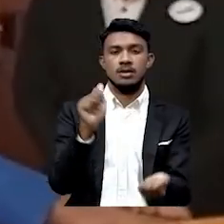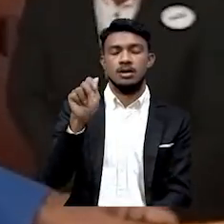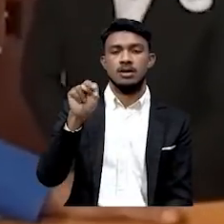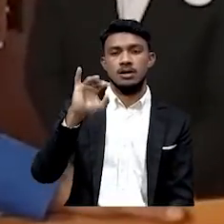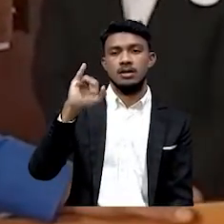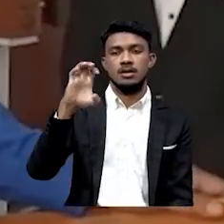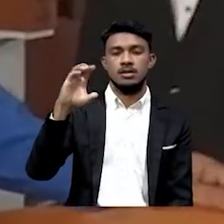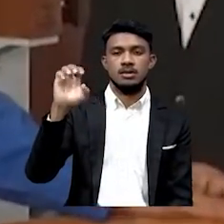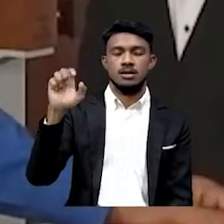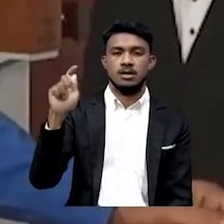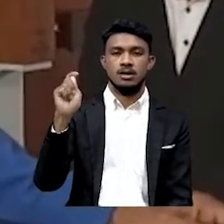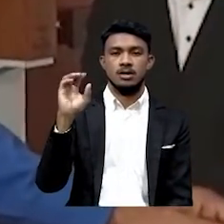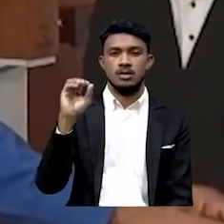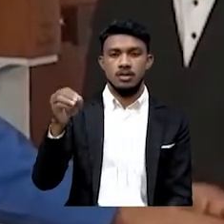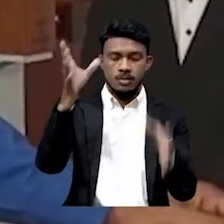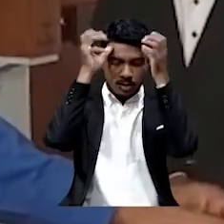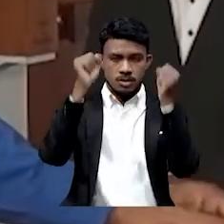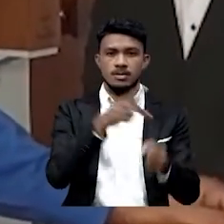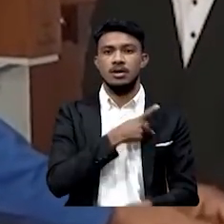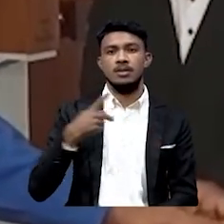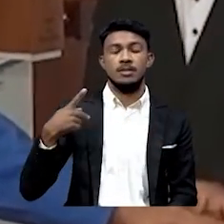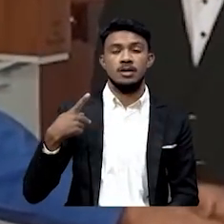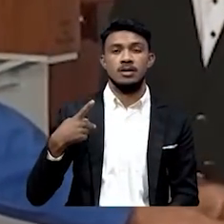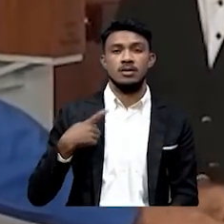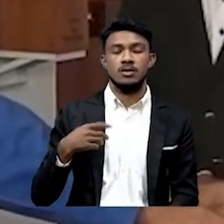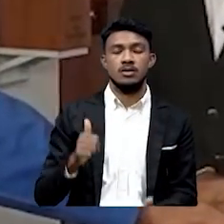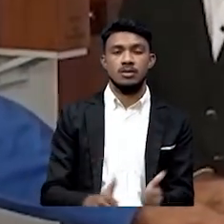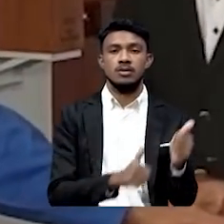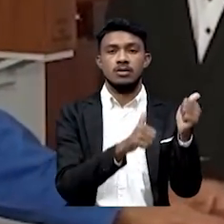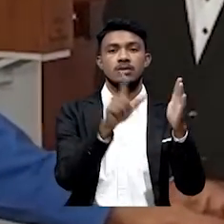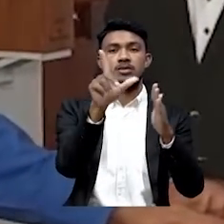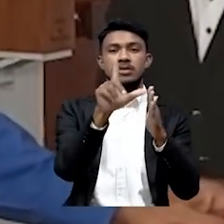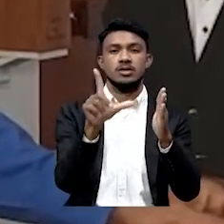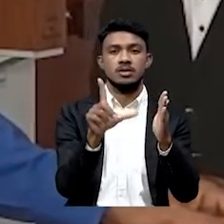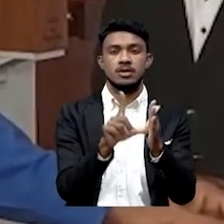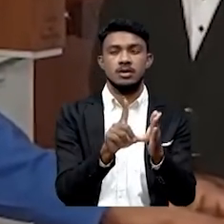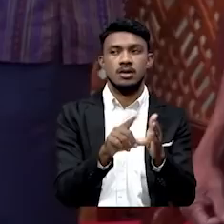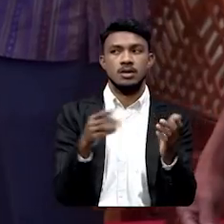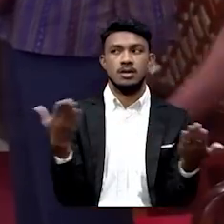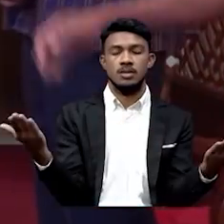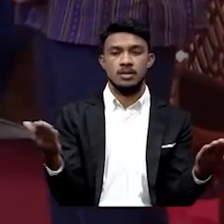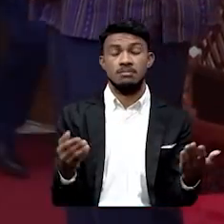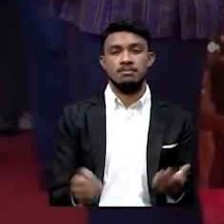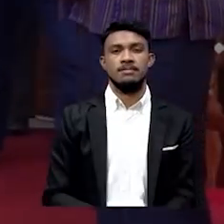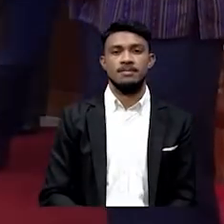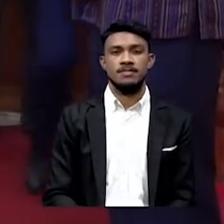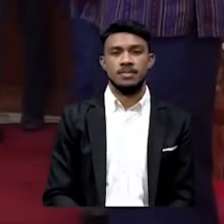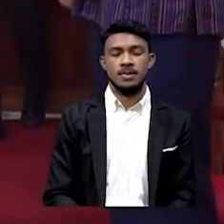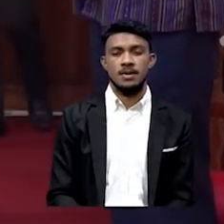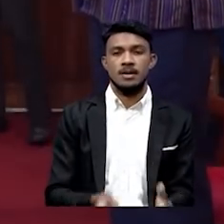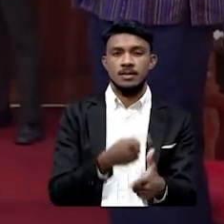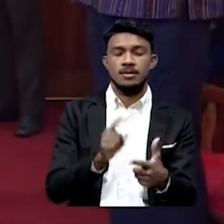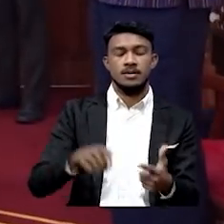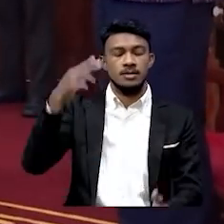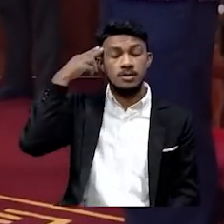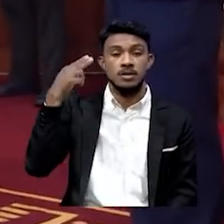Guterres, presidente do Parlamento, uma foto, tudo em Constituição, nem conforme. Antes, né, José Ramos